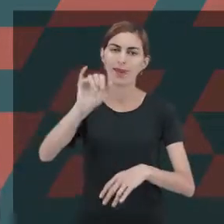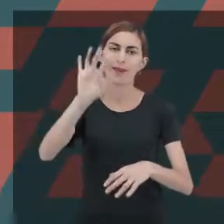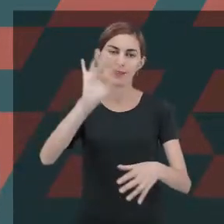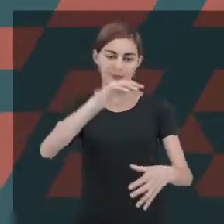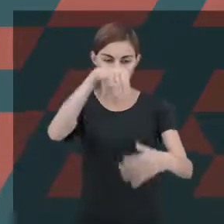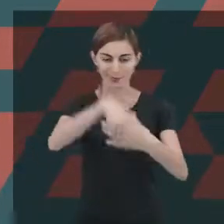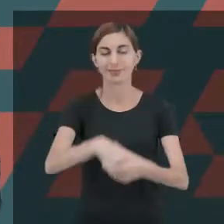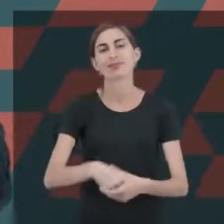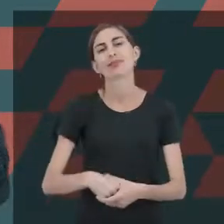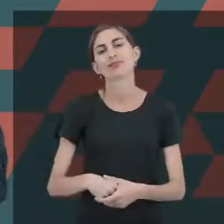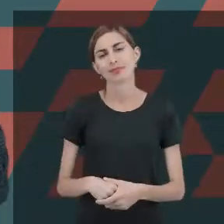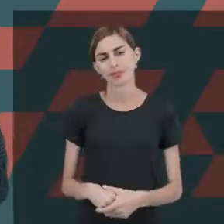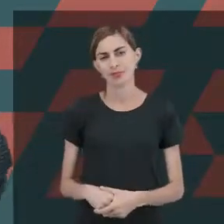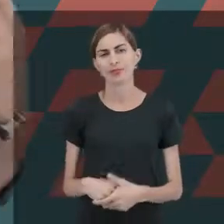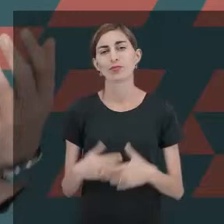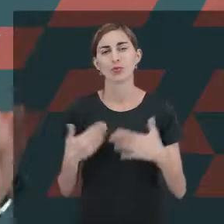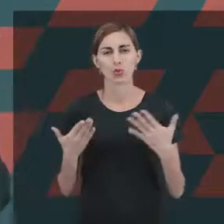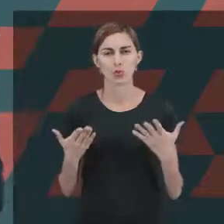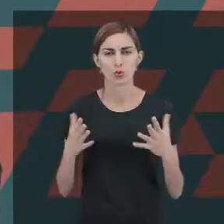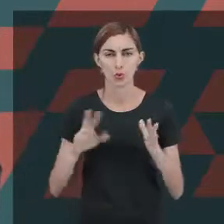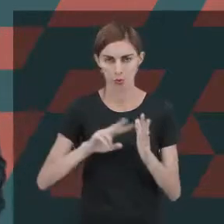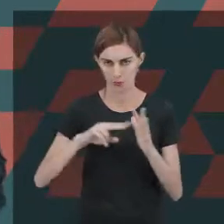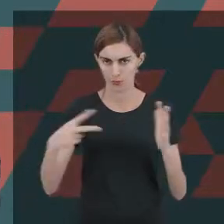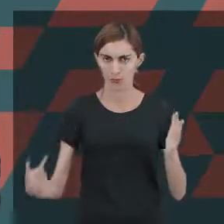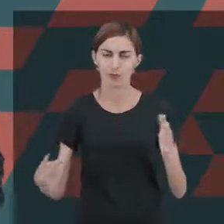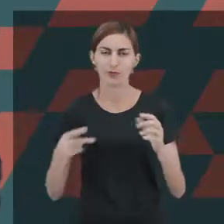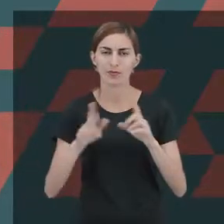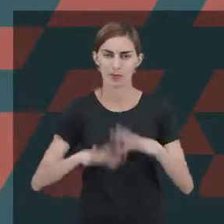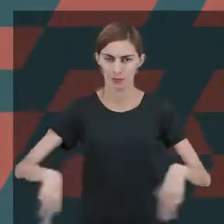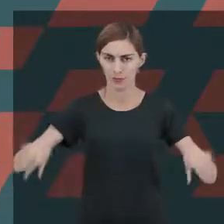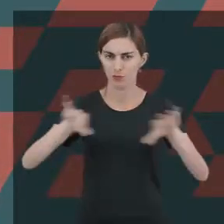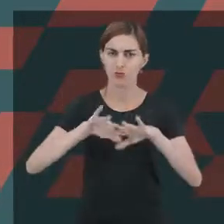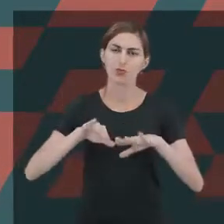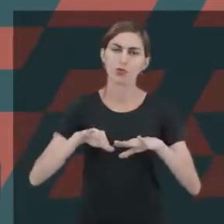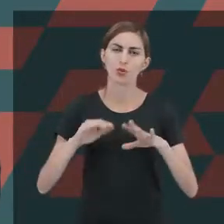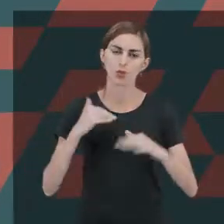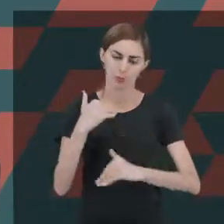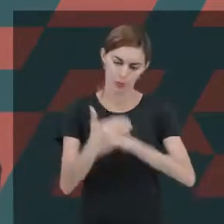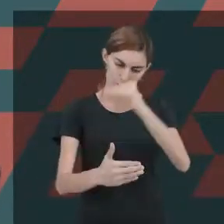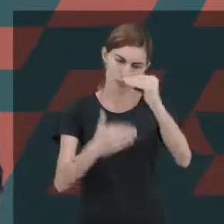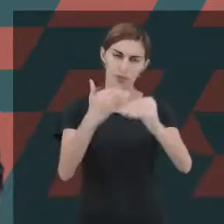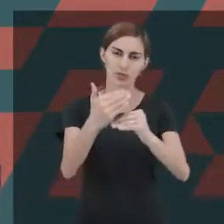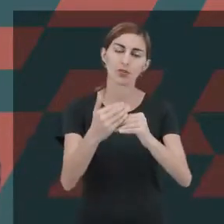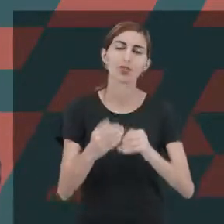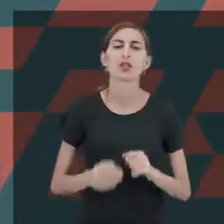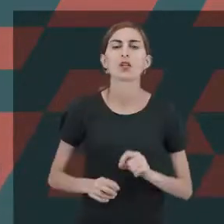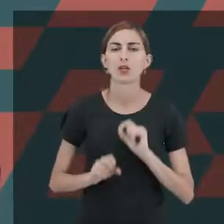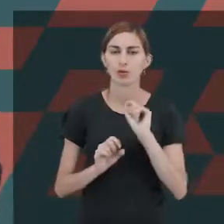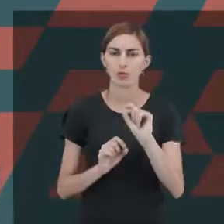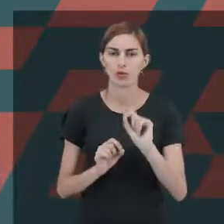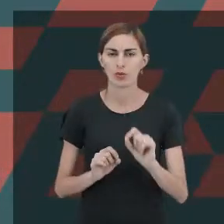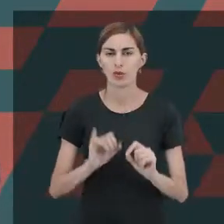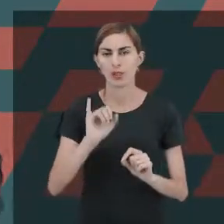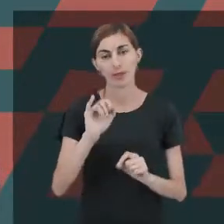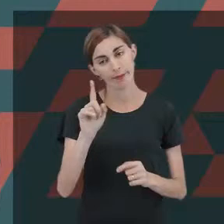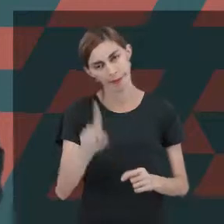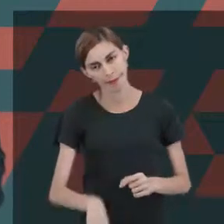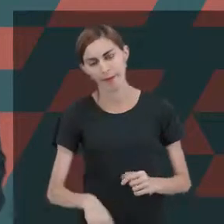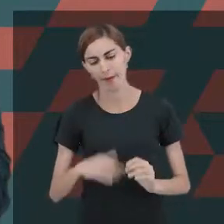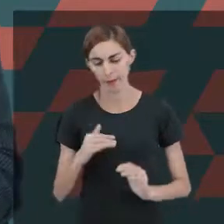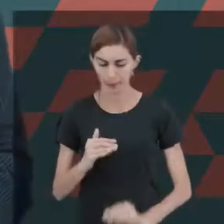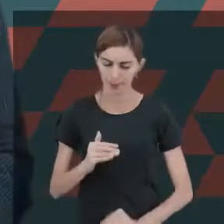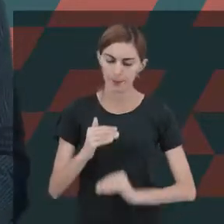está inserido. Num contexto geral, o desenvolvimento seria e é